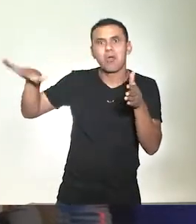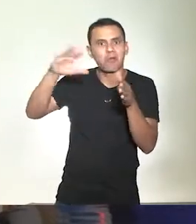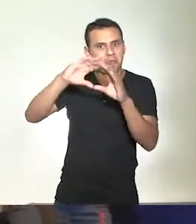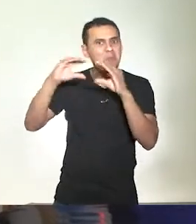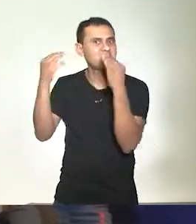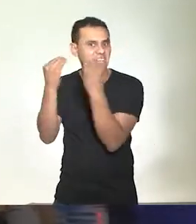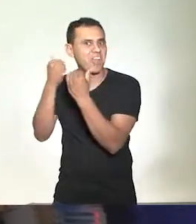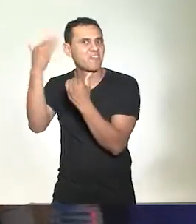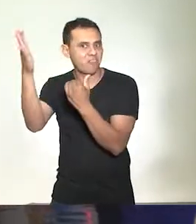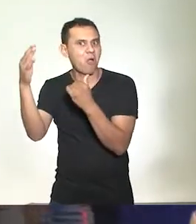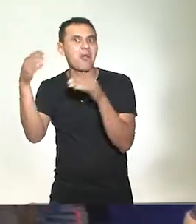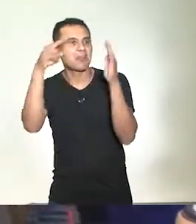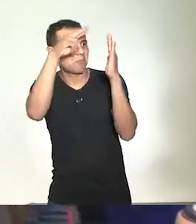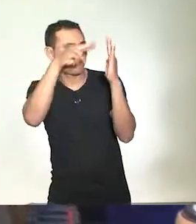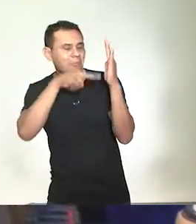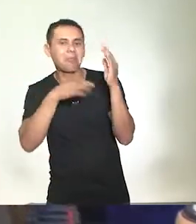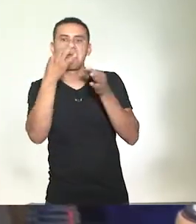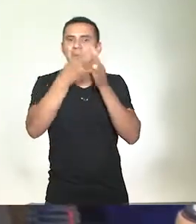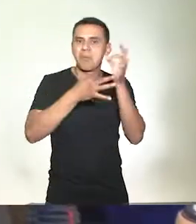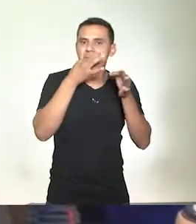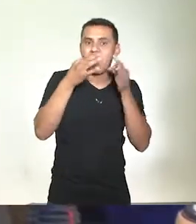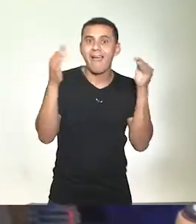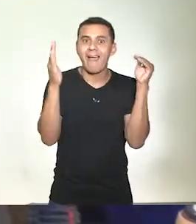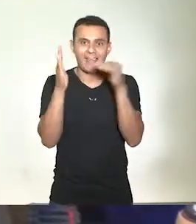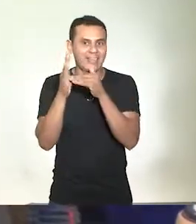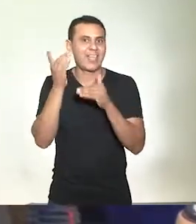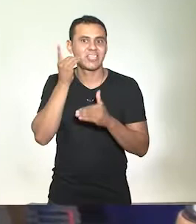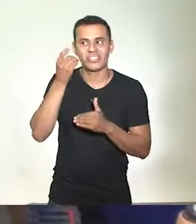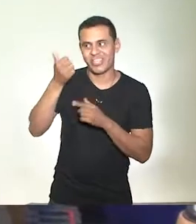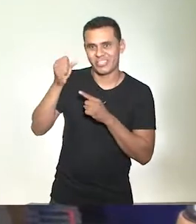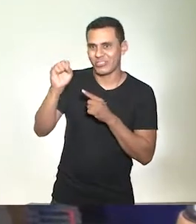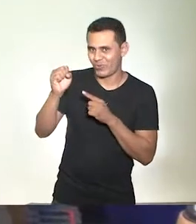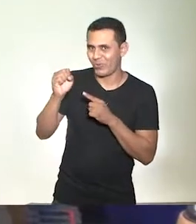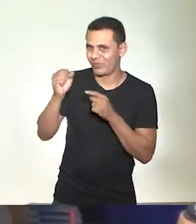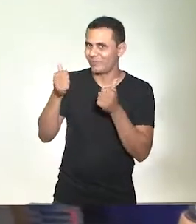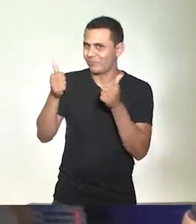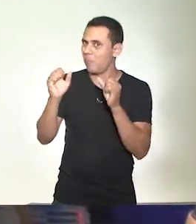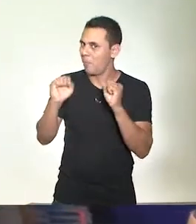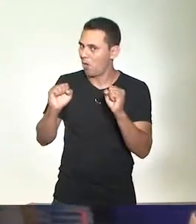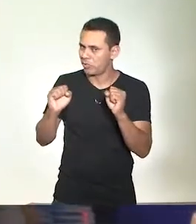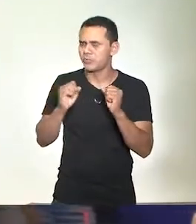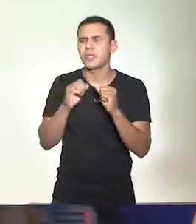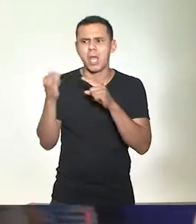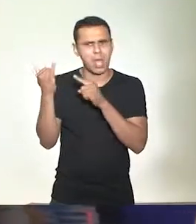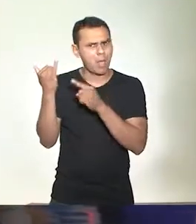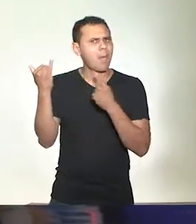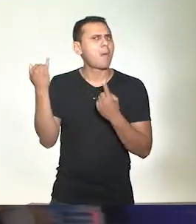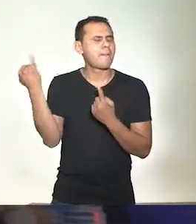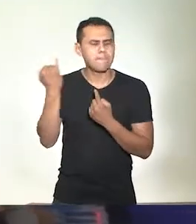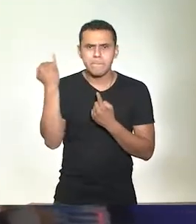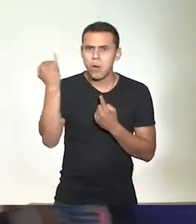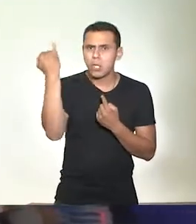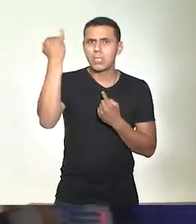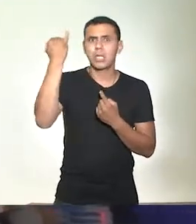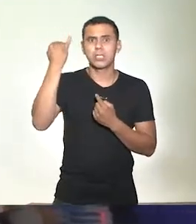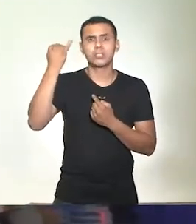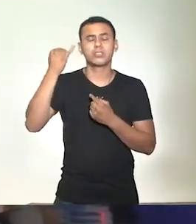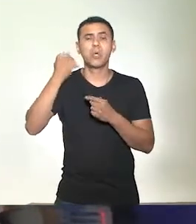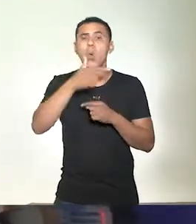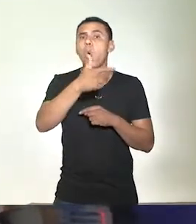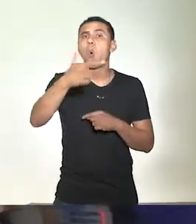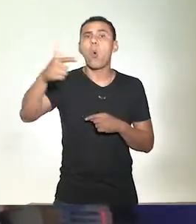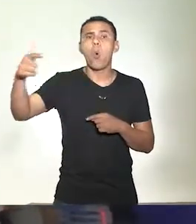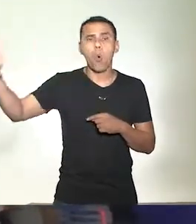Dezoito de Novembro para participação da comunidade externa é um importante instrumento para os